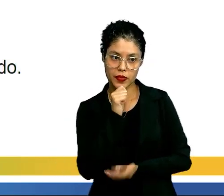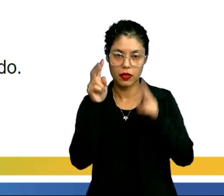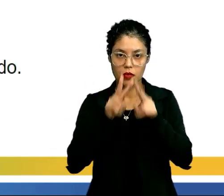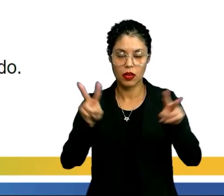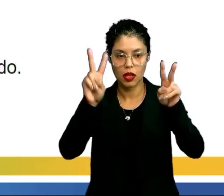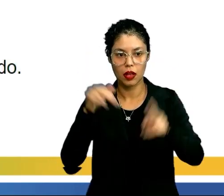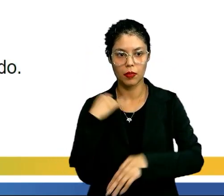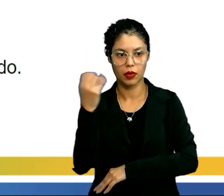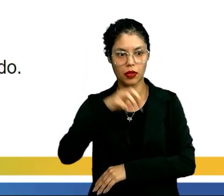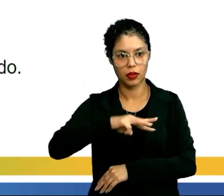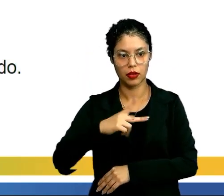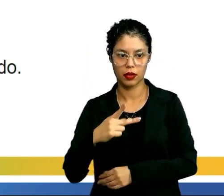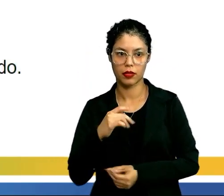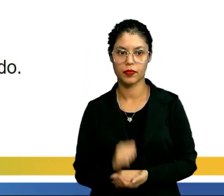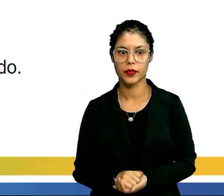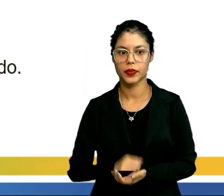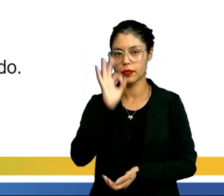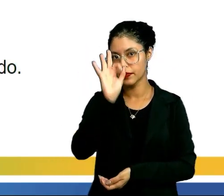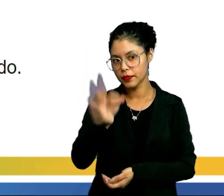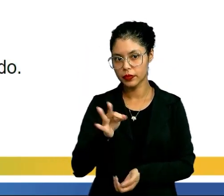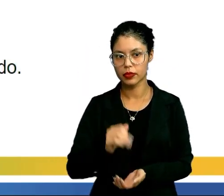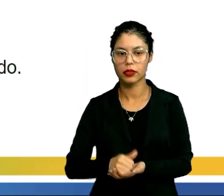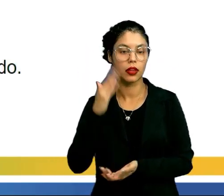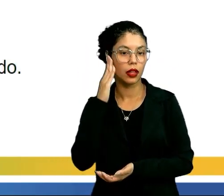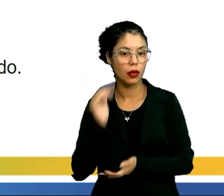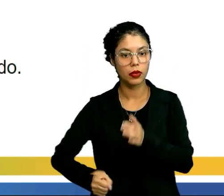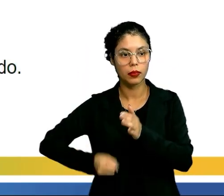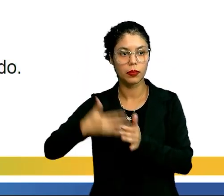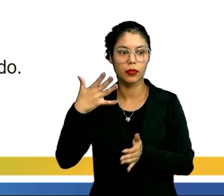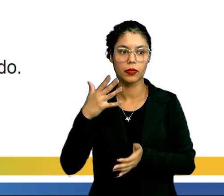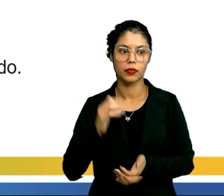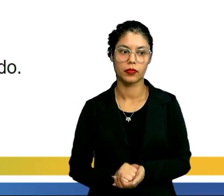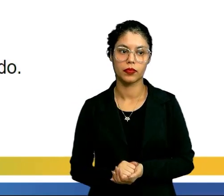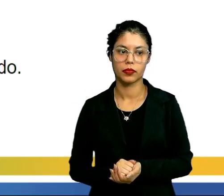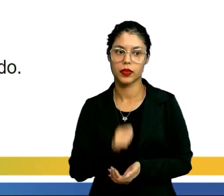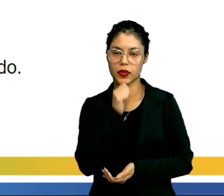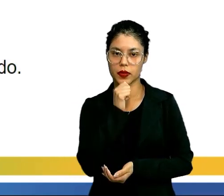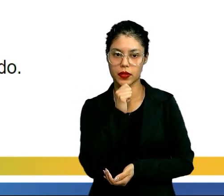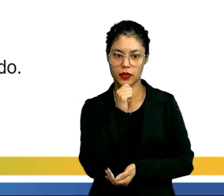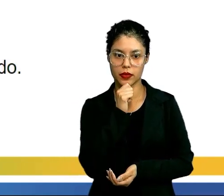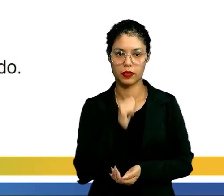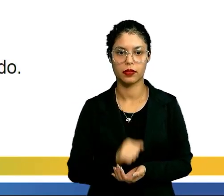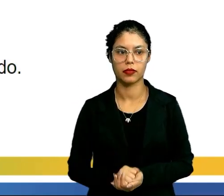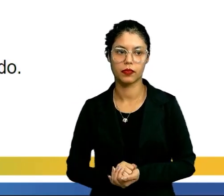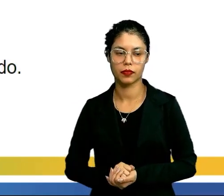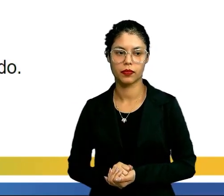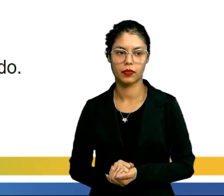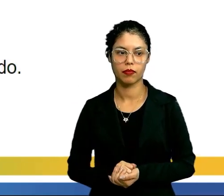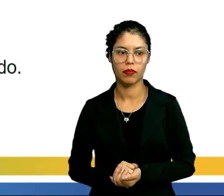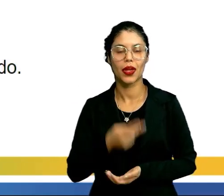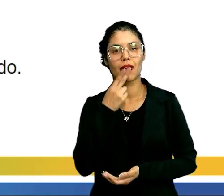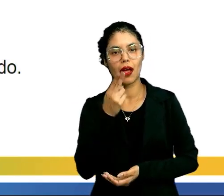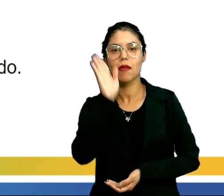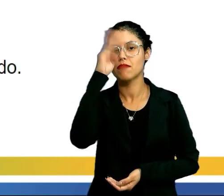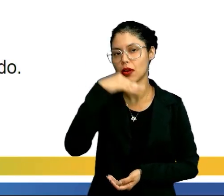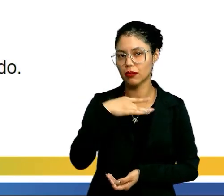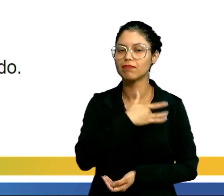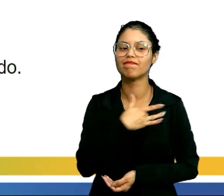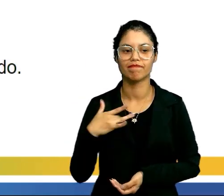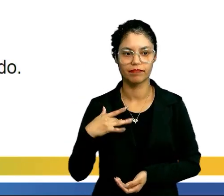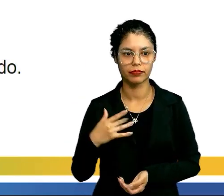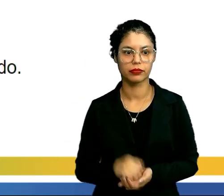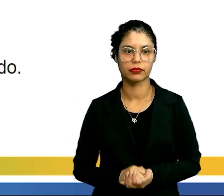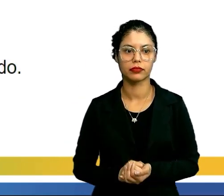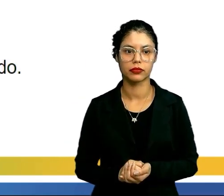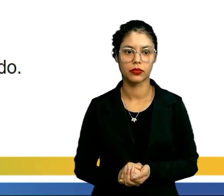visão fundamental da medida provisória está correta. Sabe-se que há muito que o tabaco faz mal à saúde.